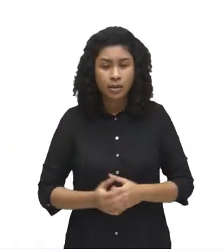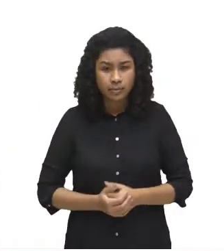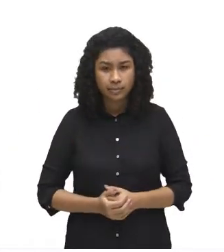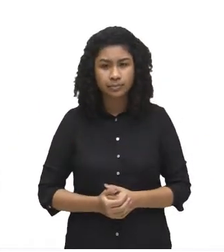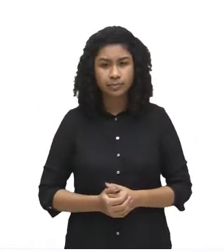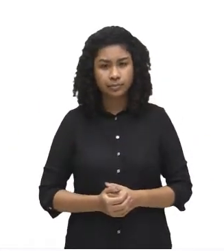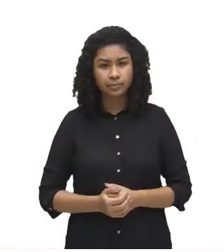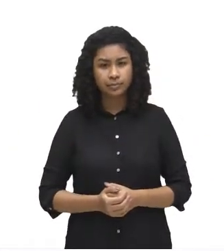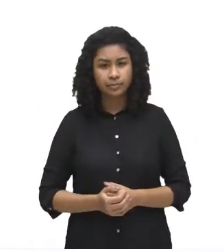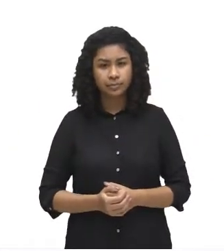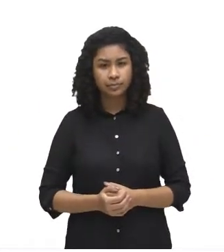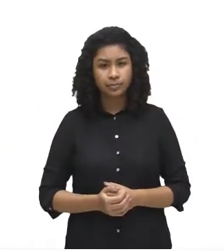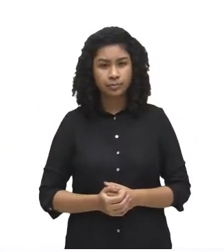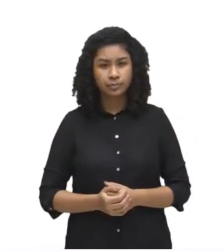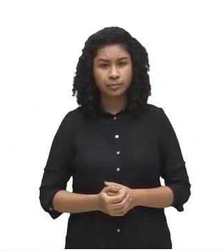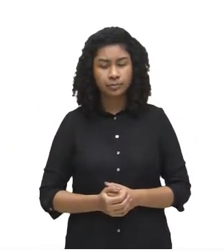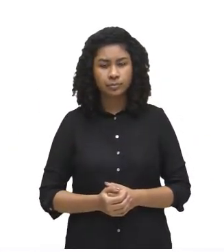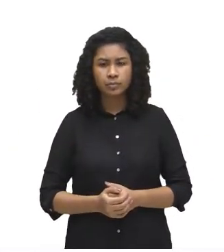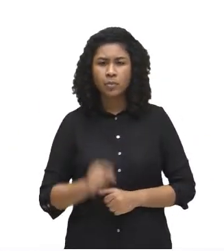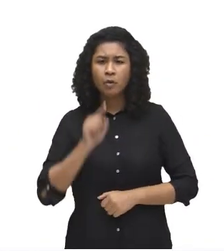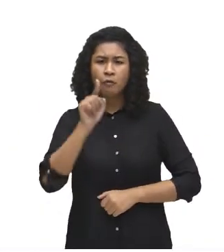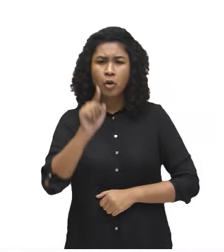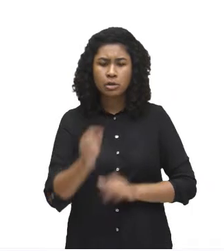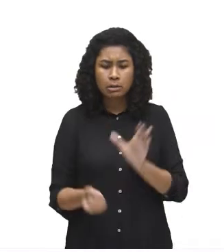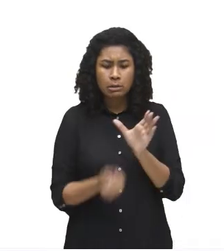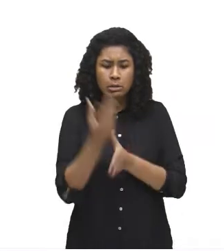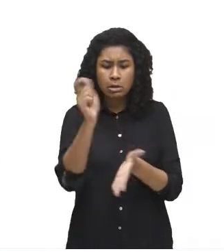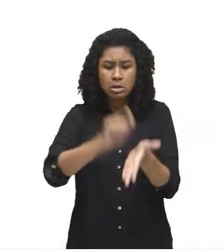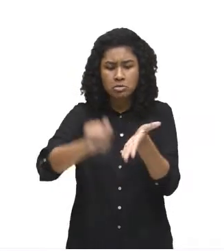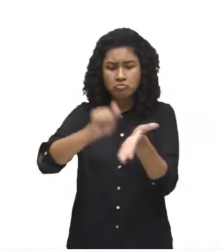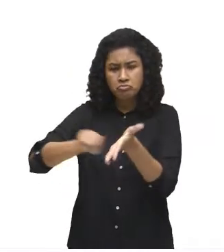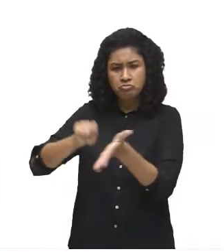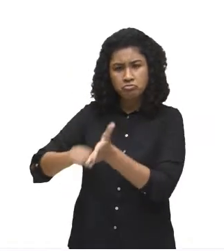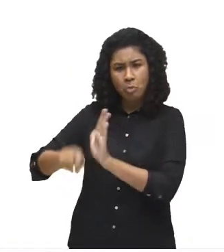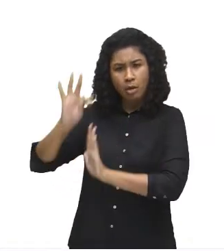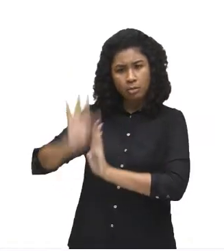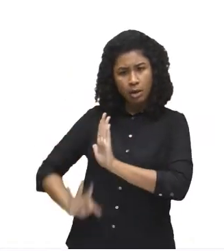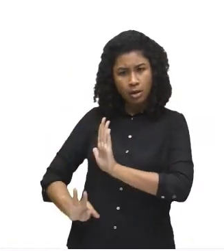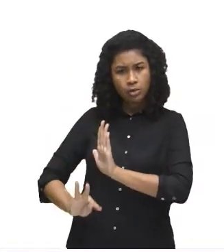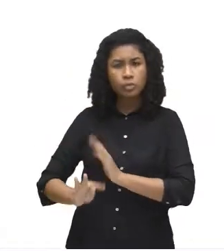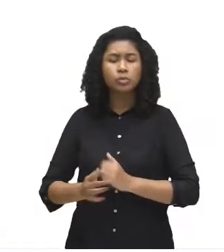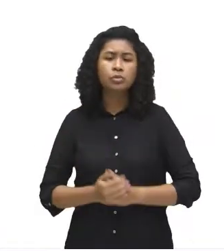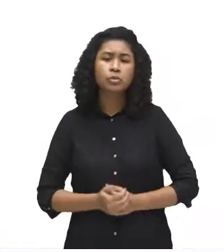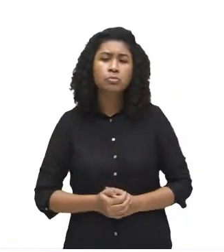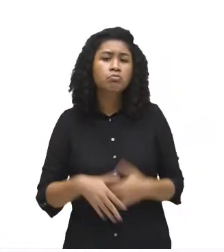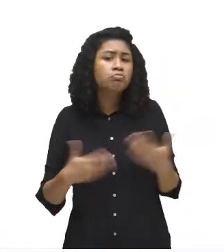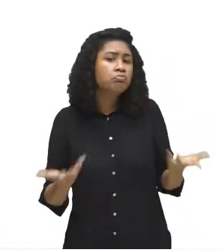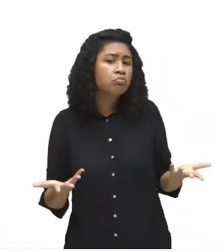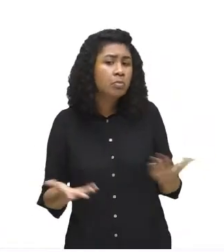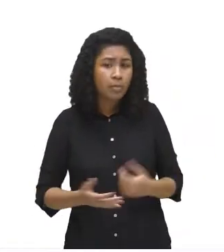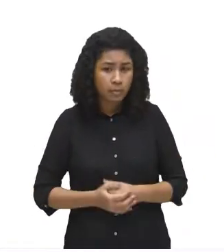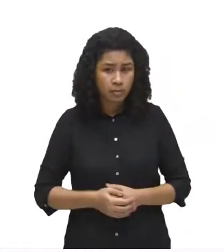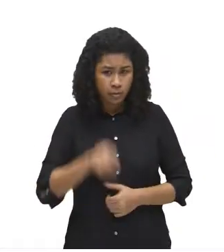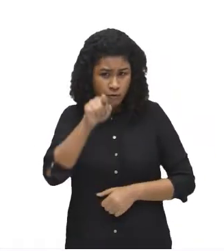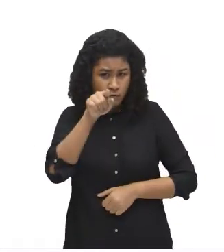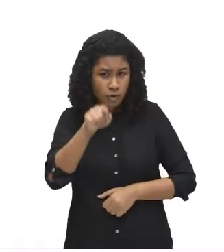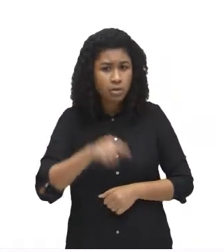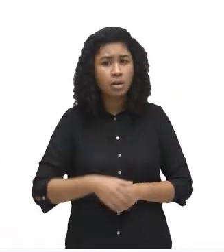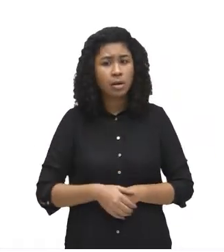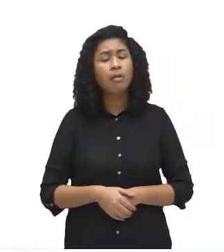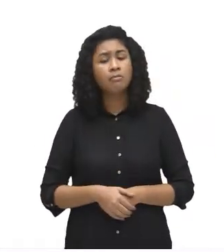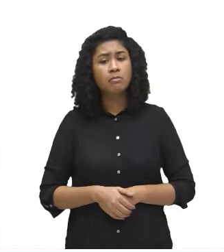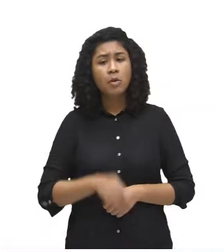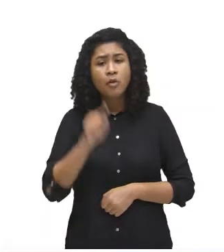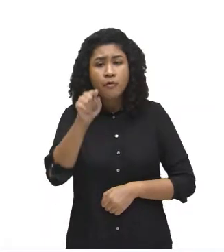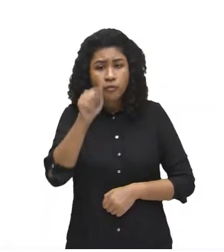compõe, você escreve, você produz ou não textos? Eu quero perguntar agora para você diretamente: você produz ou não textos?